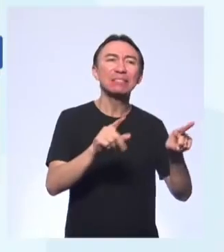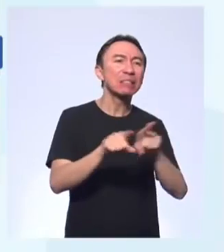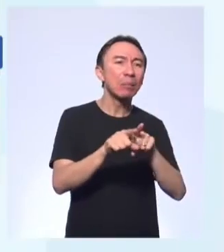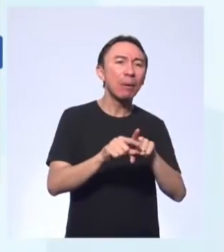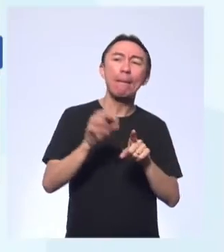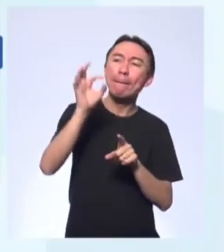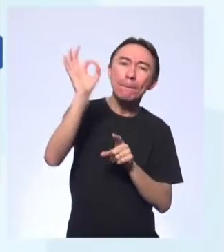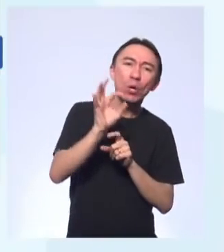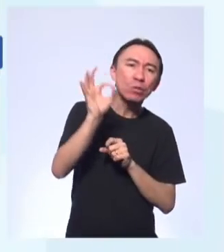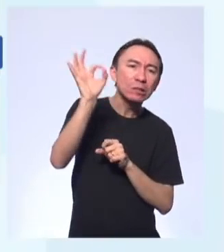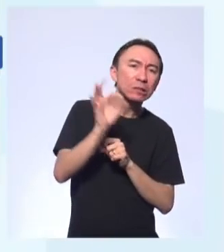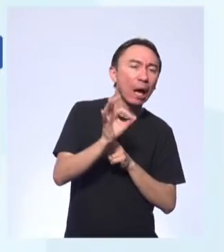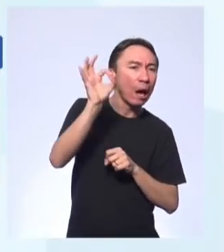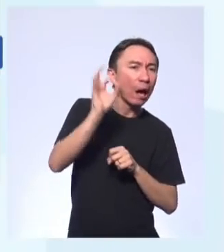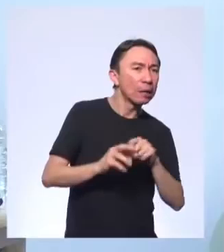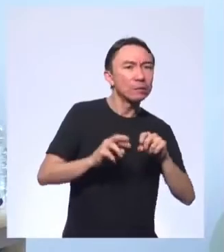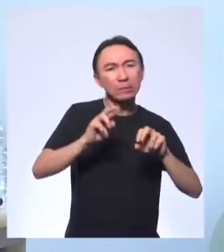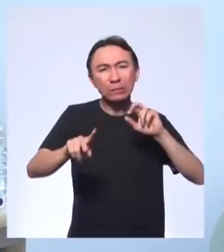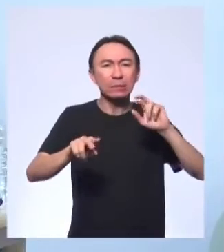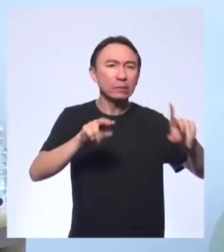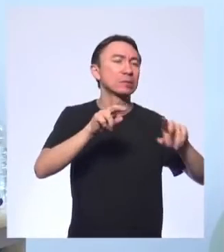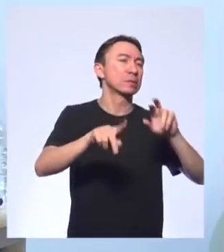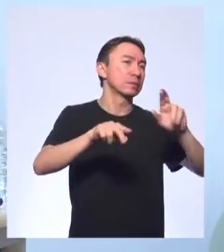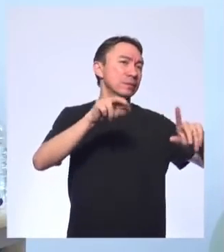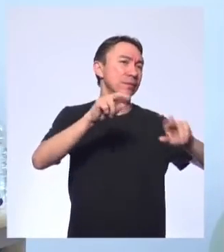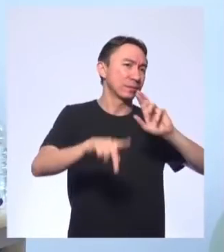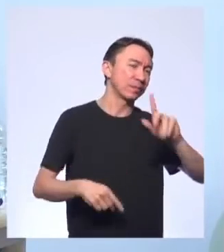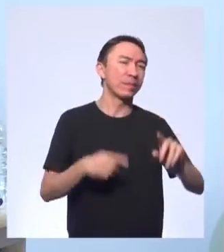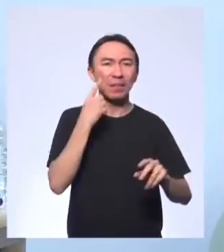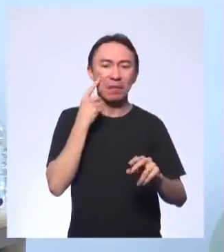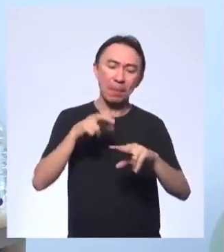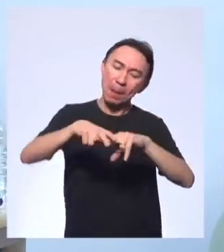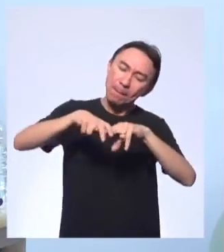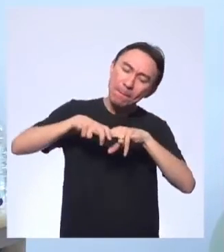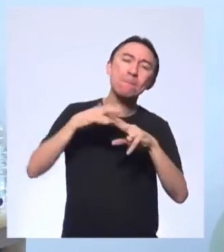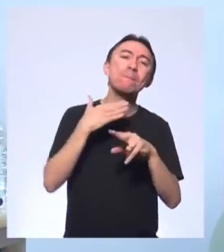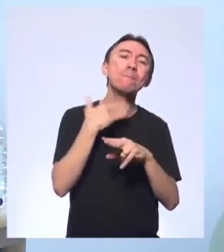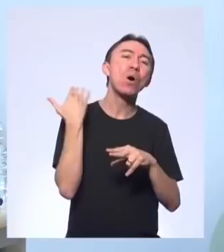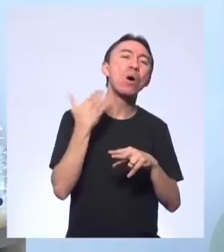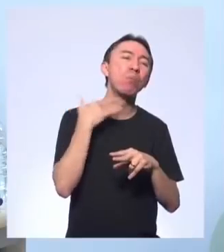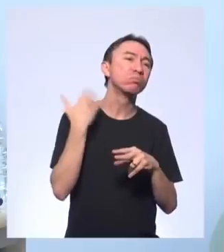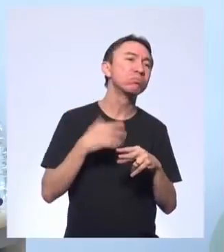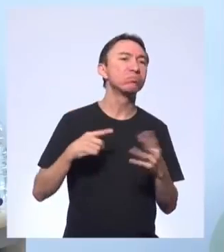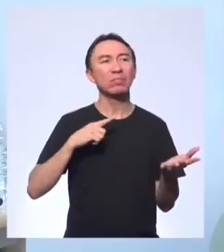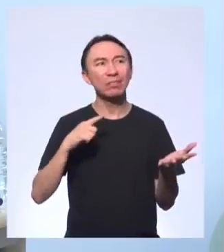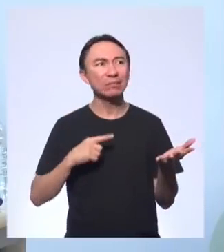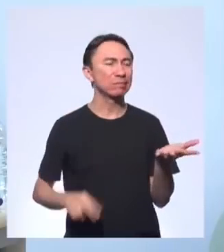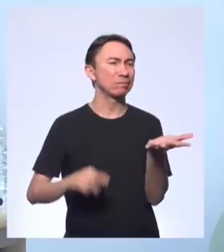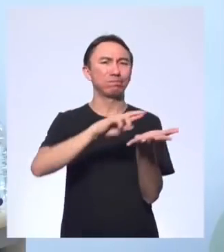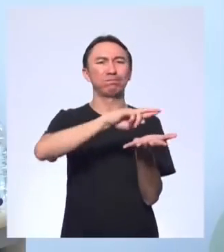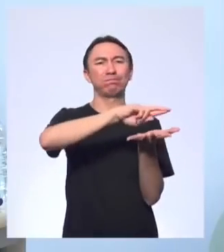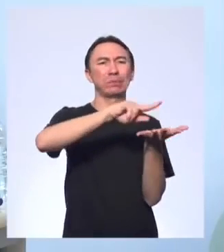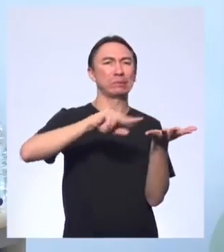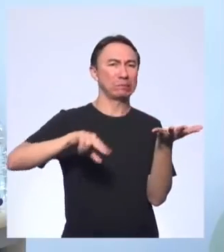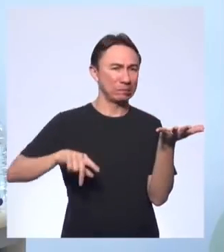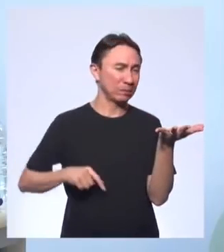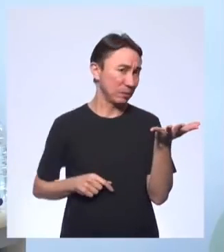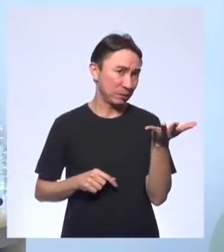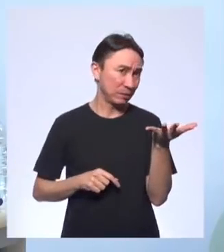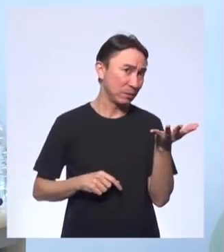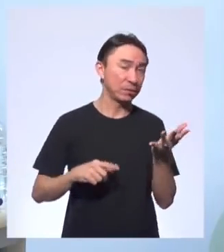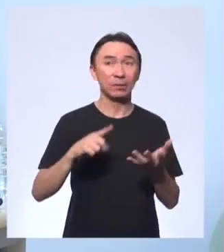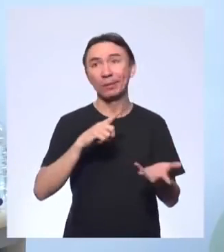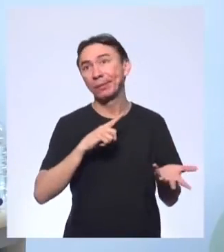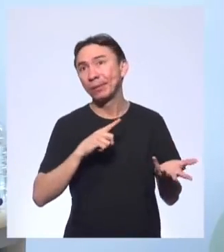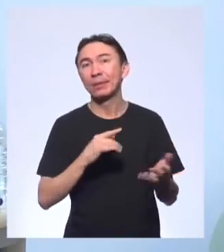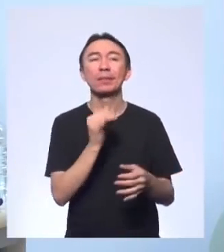Então, quando a gente pensa em causa de morte, tem muitas variáveis que vão influenciar, como a gente falou, a própria saúde